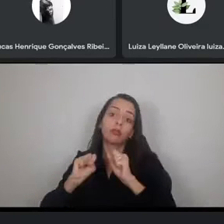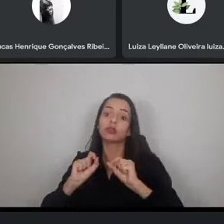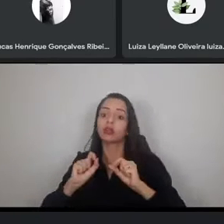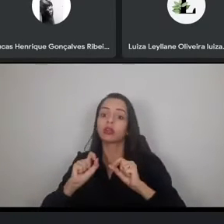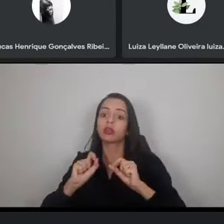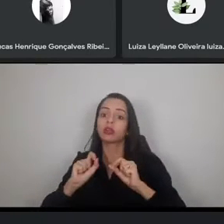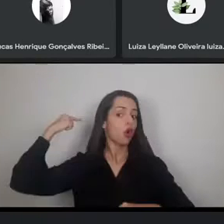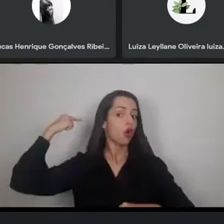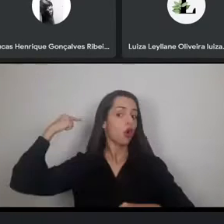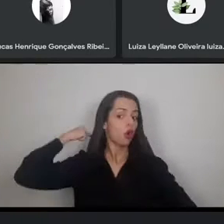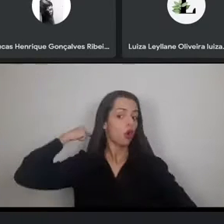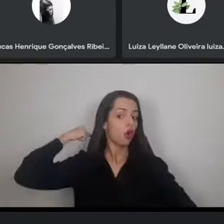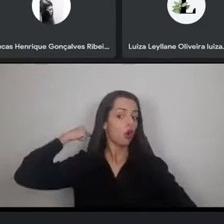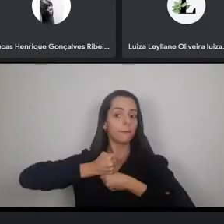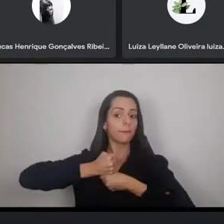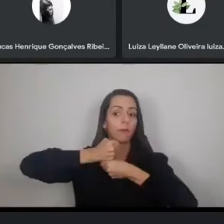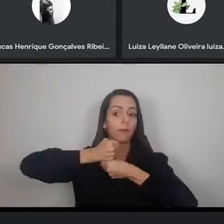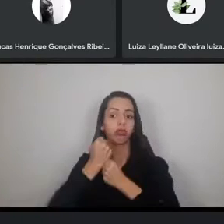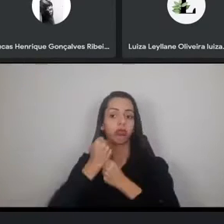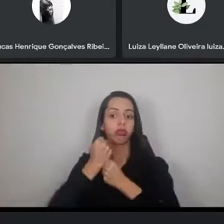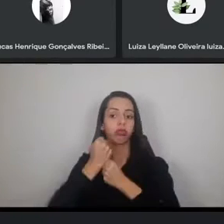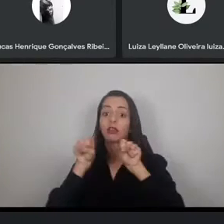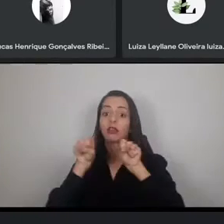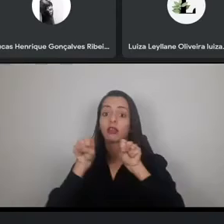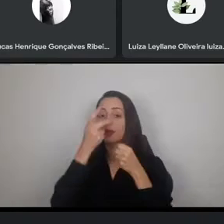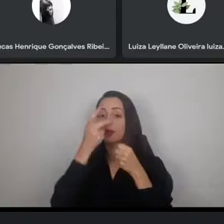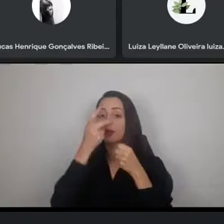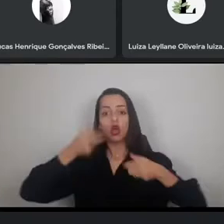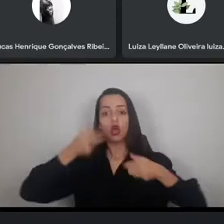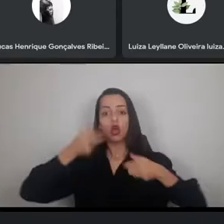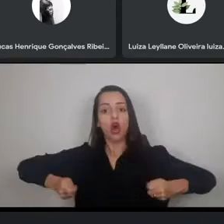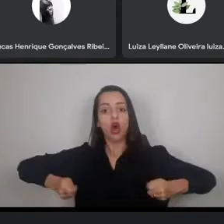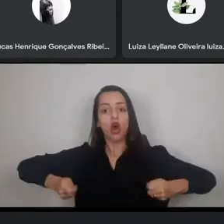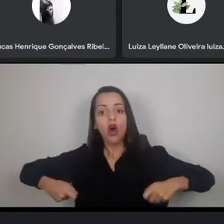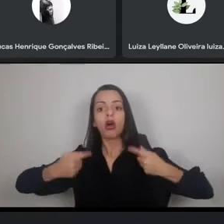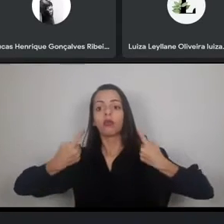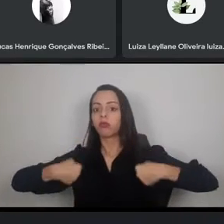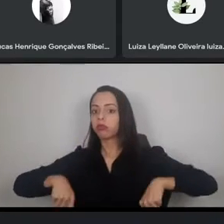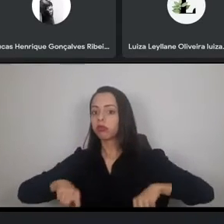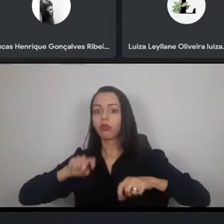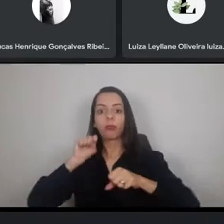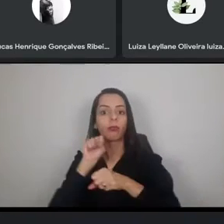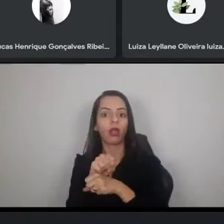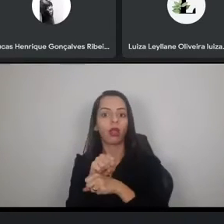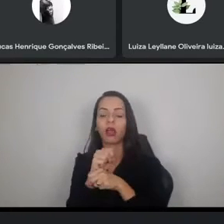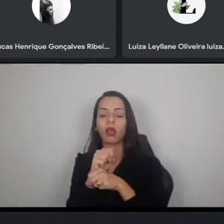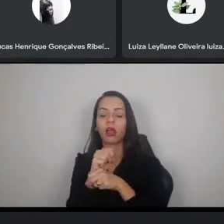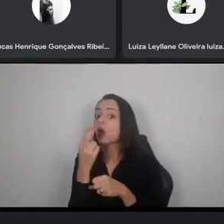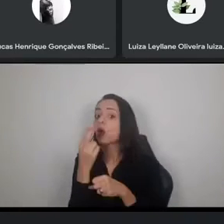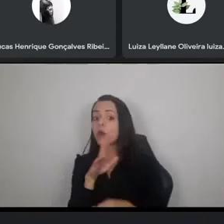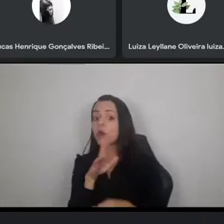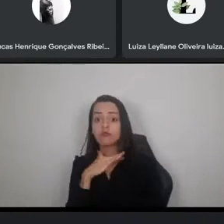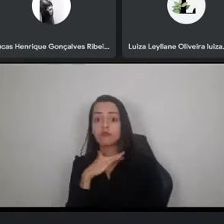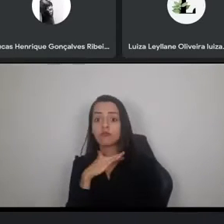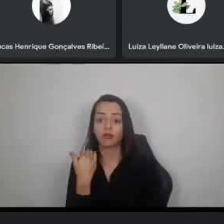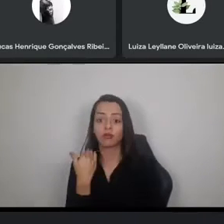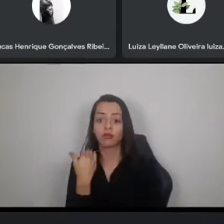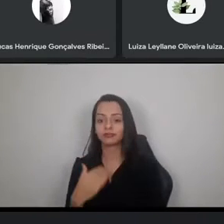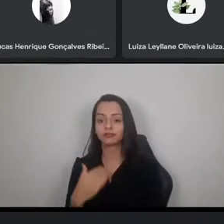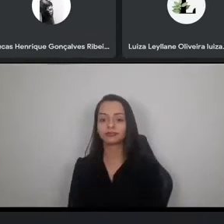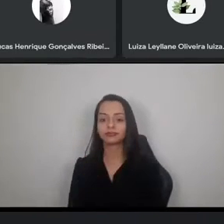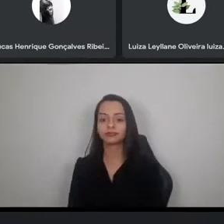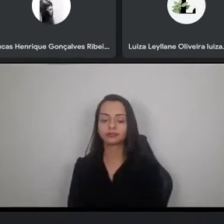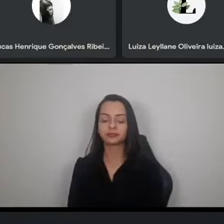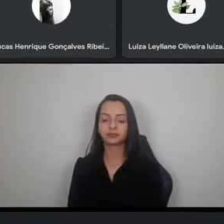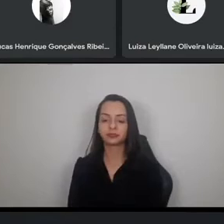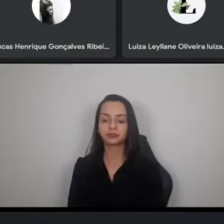A pessoa pode ficar tetraplégica, paraplégica, ou até mesmo levar à morte. Por isso, ao realizar uma troca